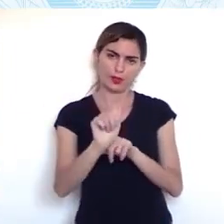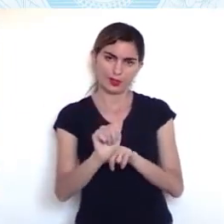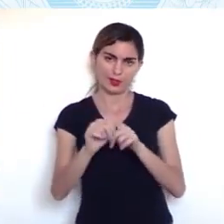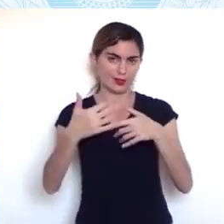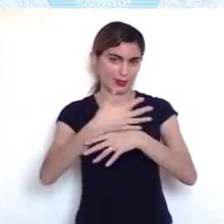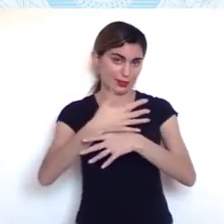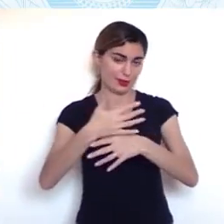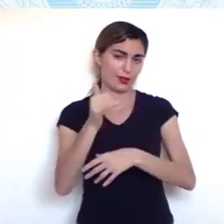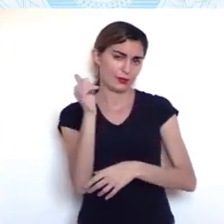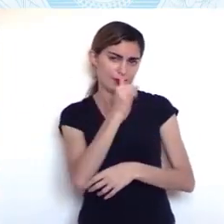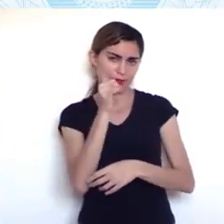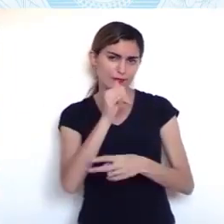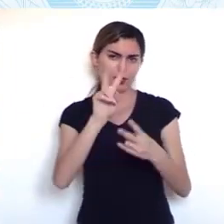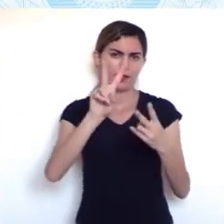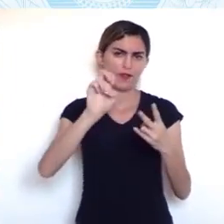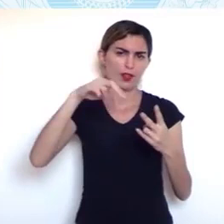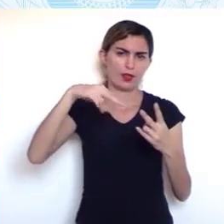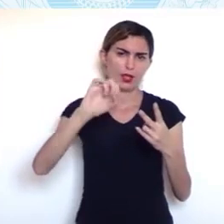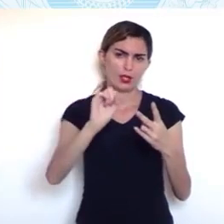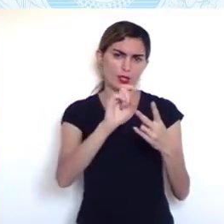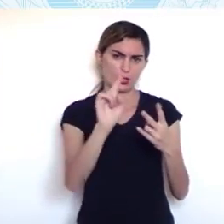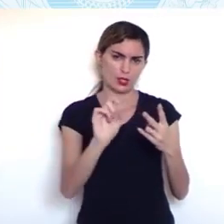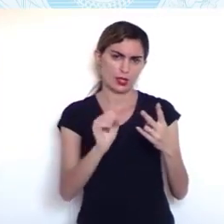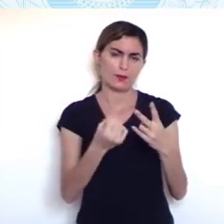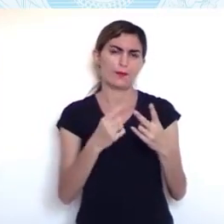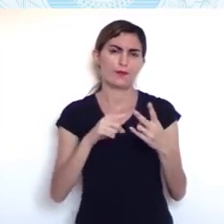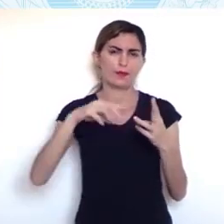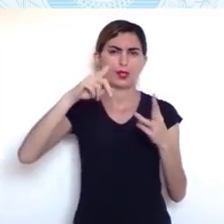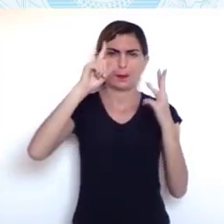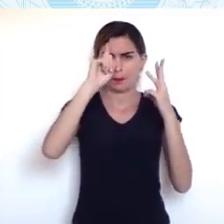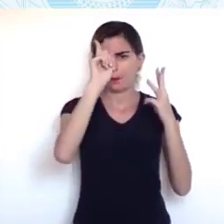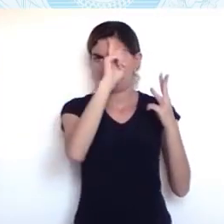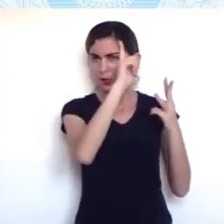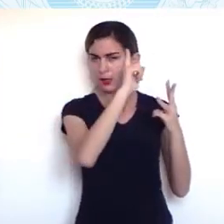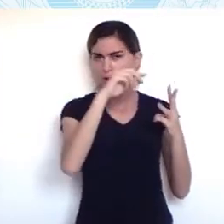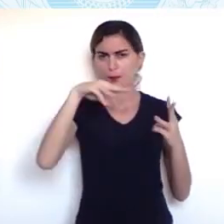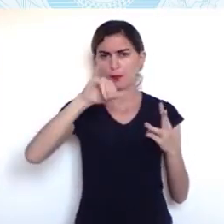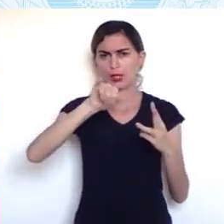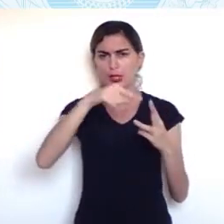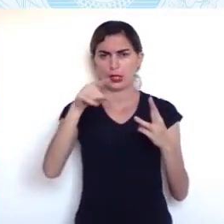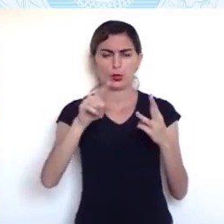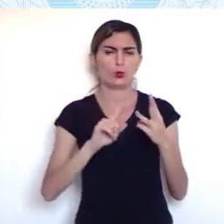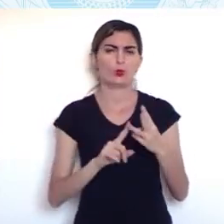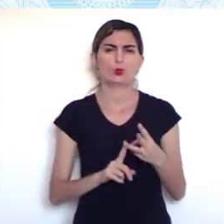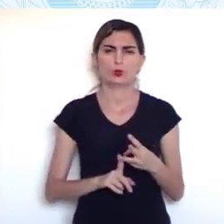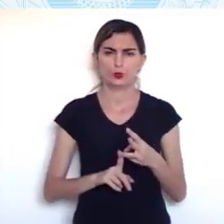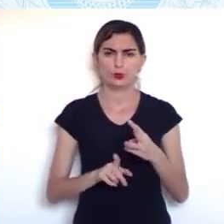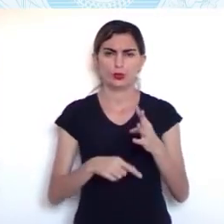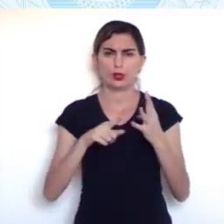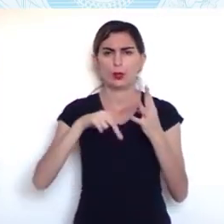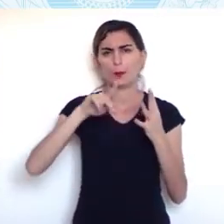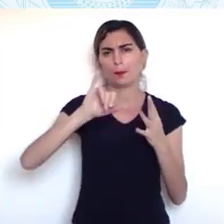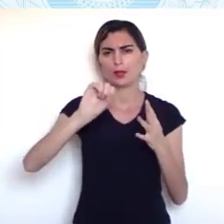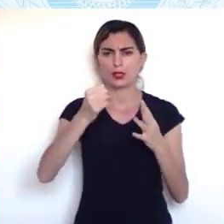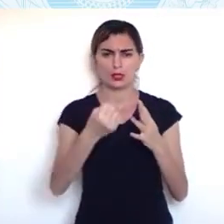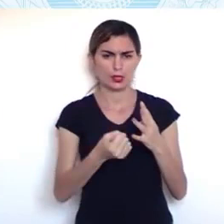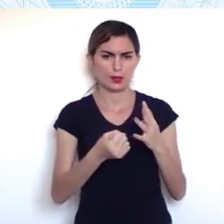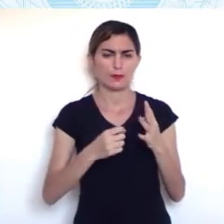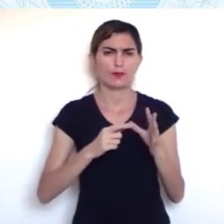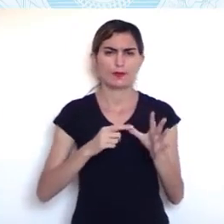é uma cidade italiana, Veneza, Milão, não é isso?